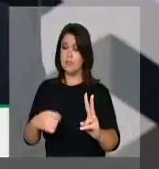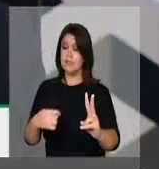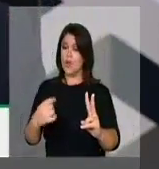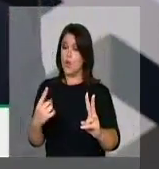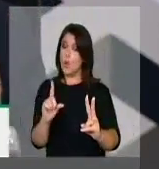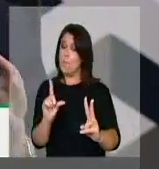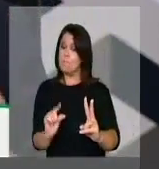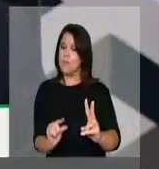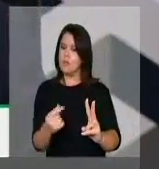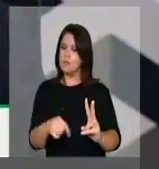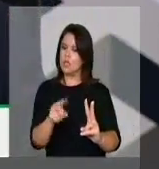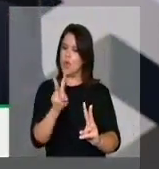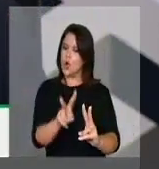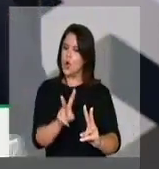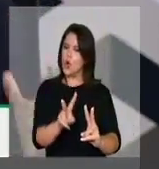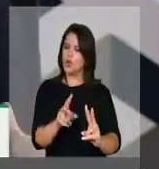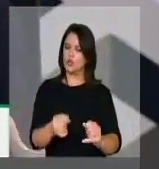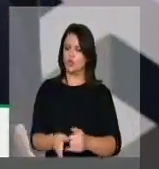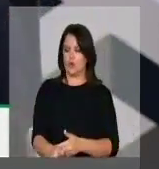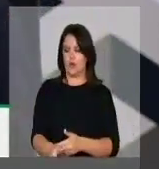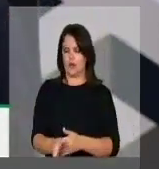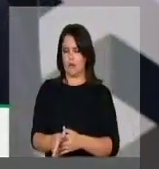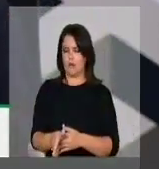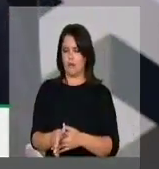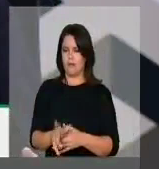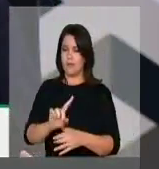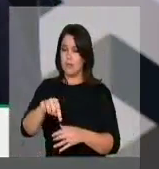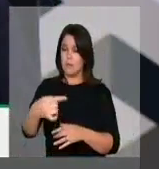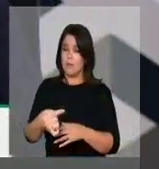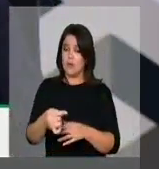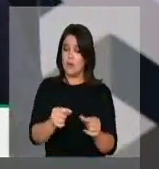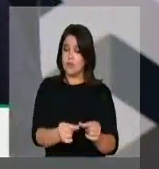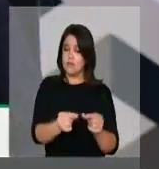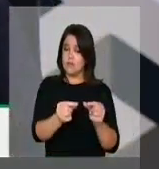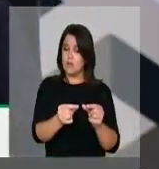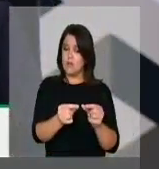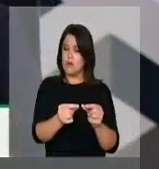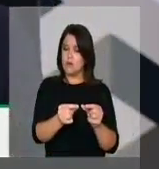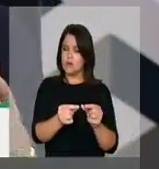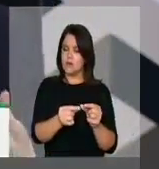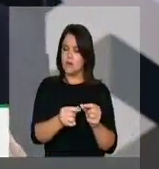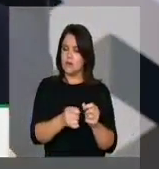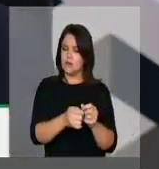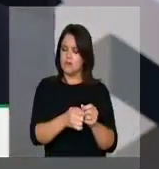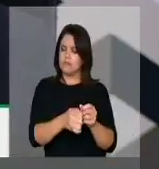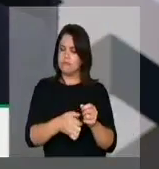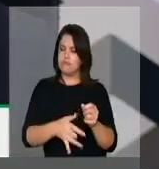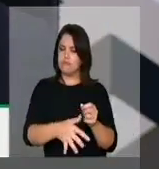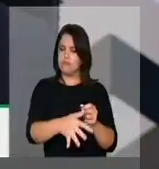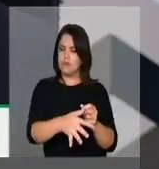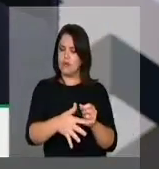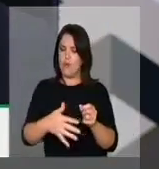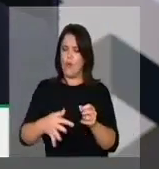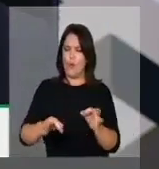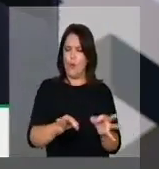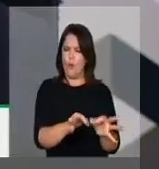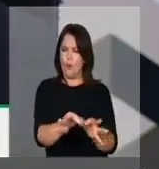há um mínimo que precisa acontecer. Agora, depois desse mínimo, a gente pode dar asas à